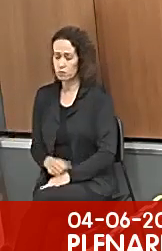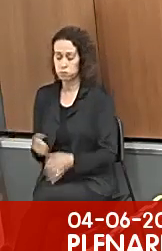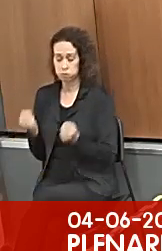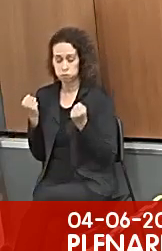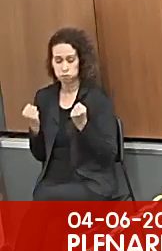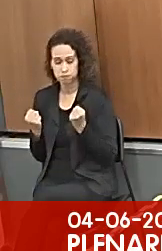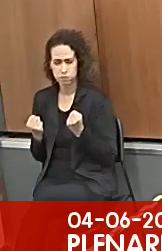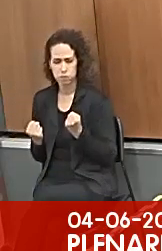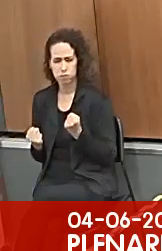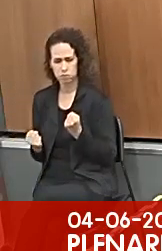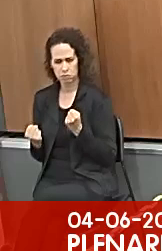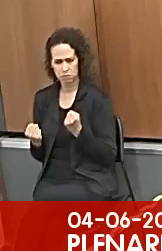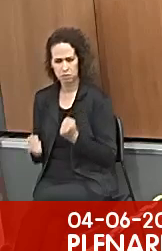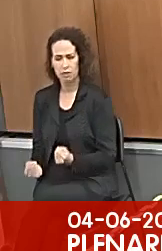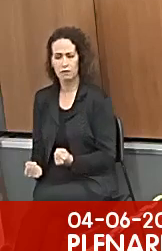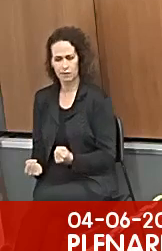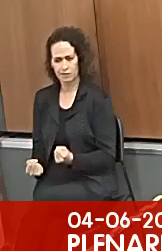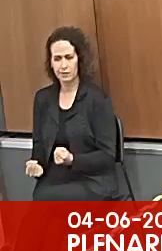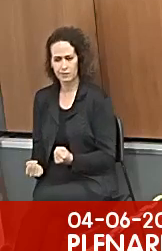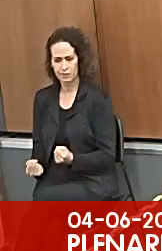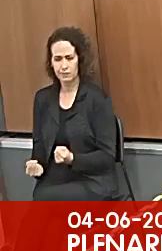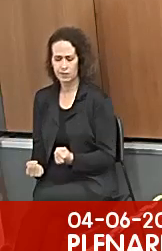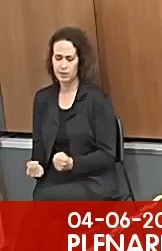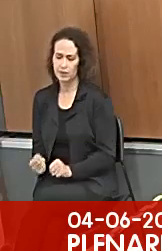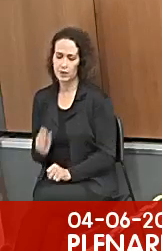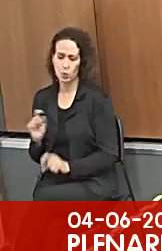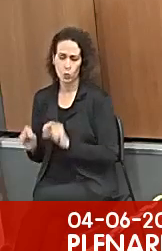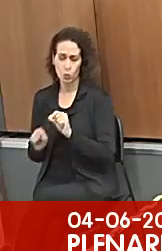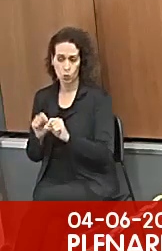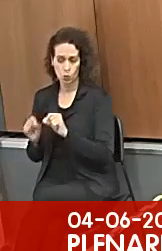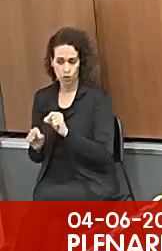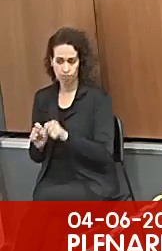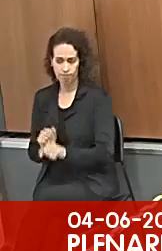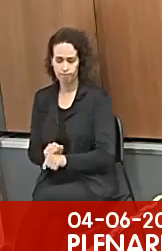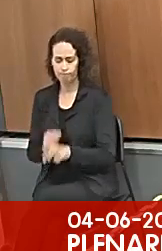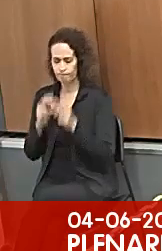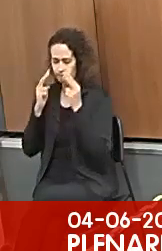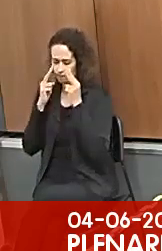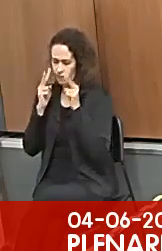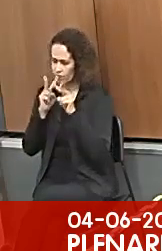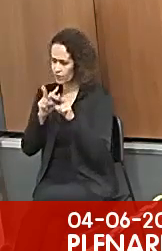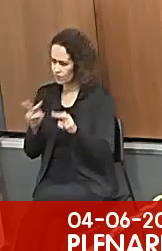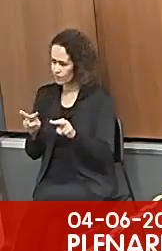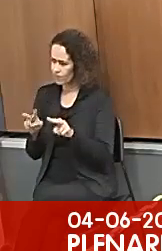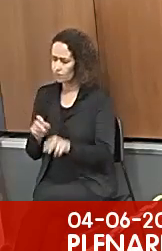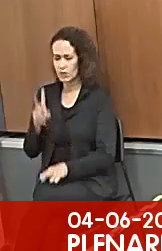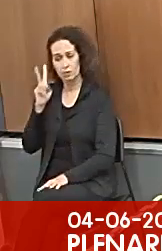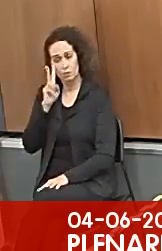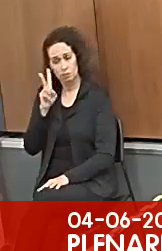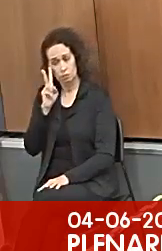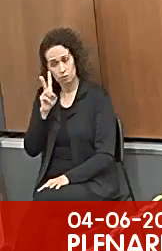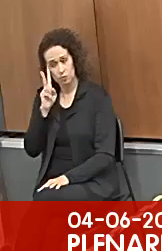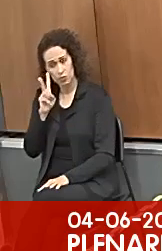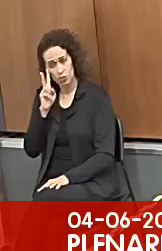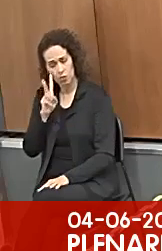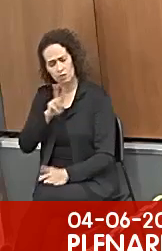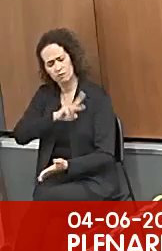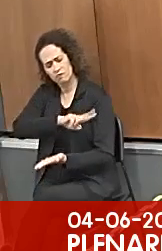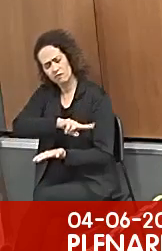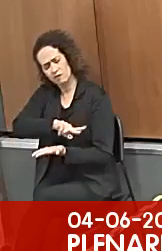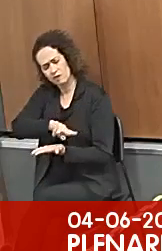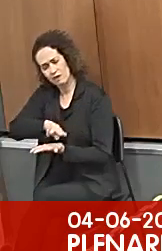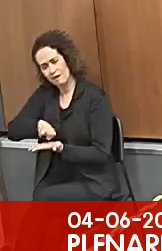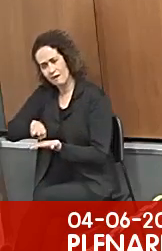mas foi uma semana intensa, foi o de ouvir uma série de histórias de